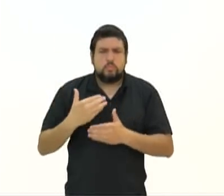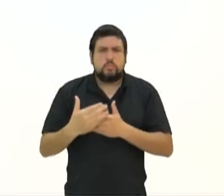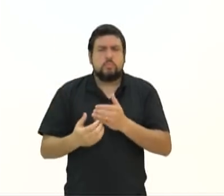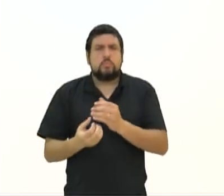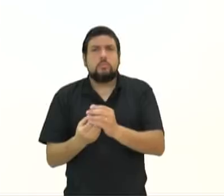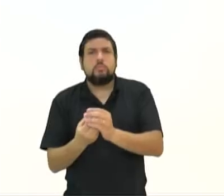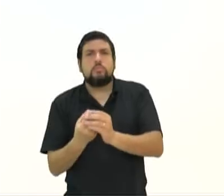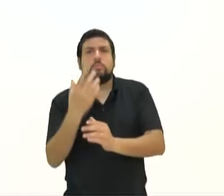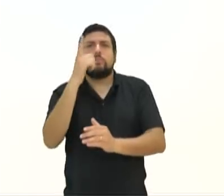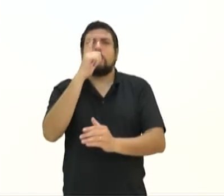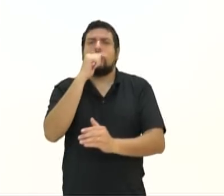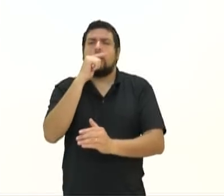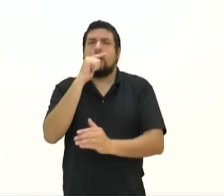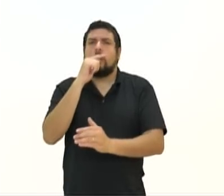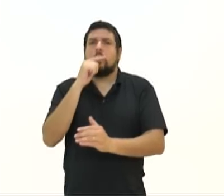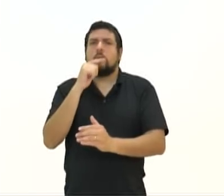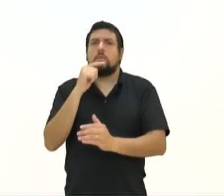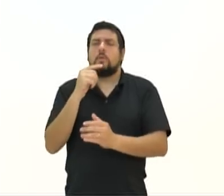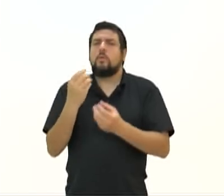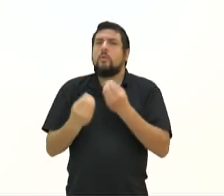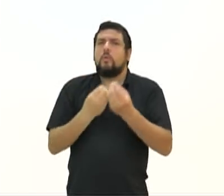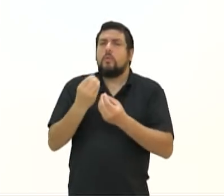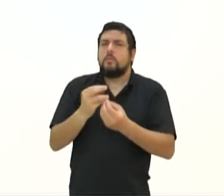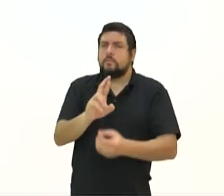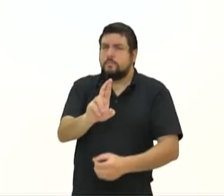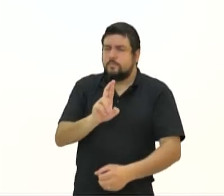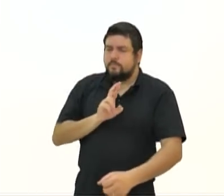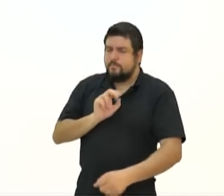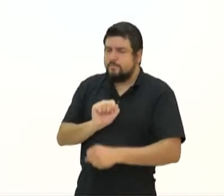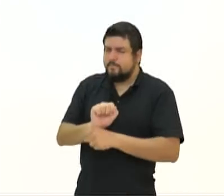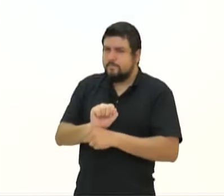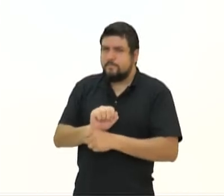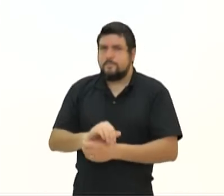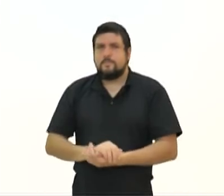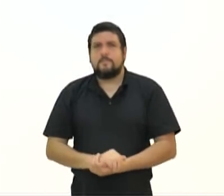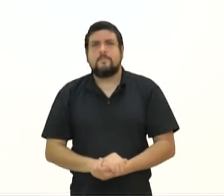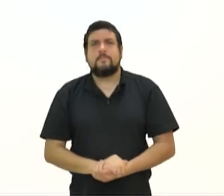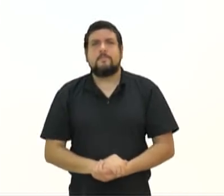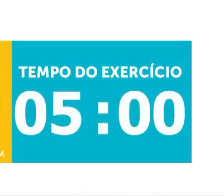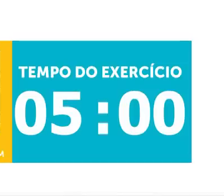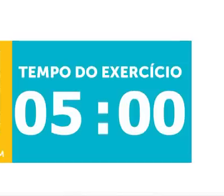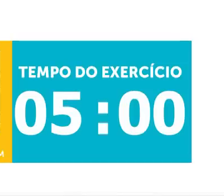importância desse acontecimento. Responde no seu caderno e daqui a pouquinho eu volto com a resposta.